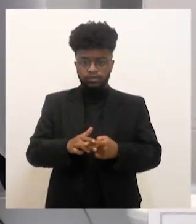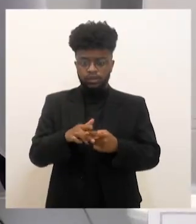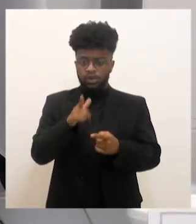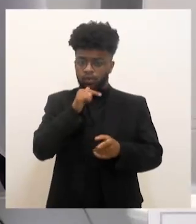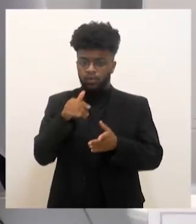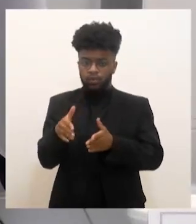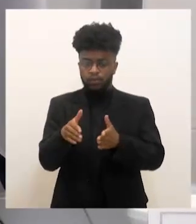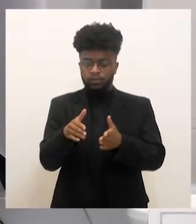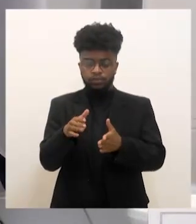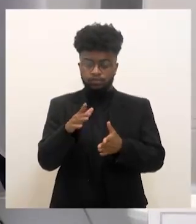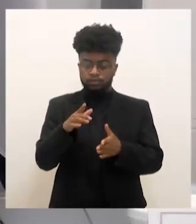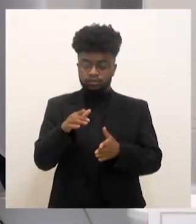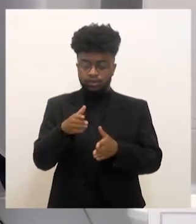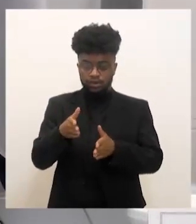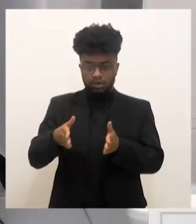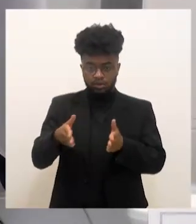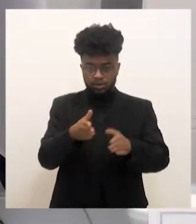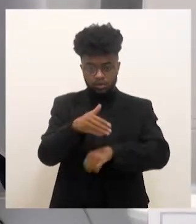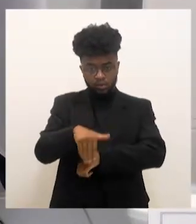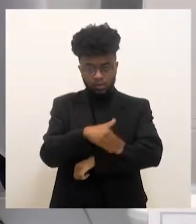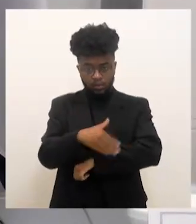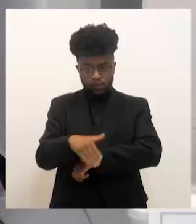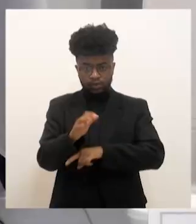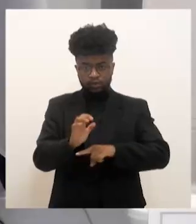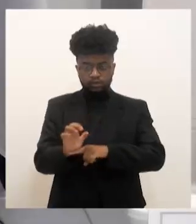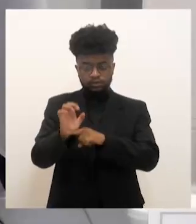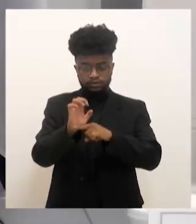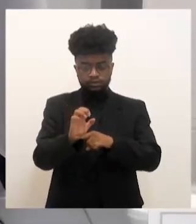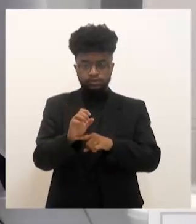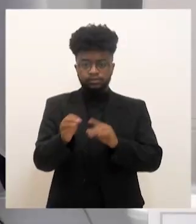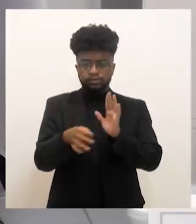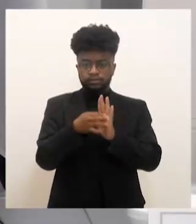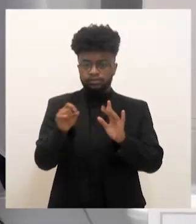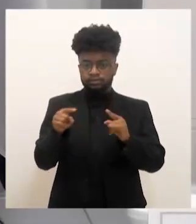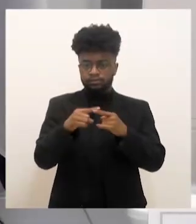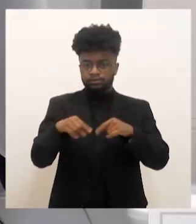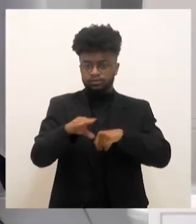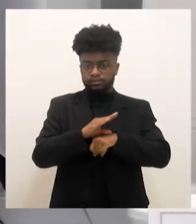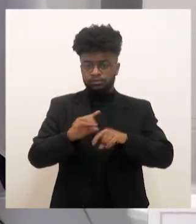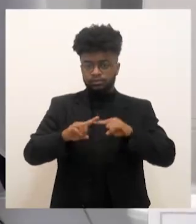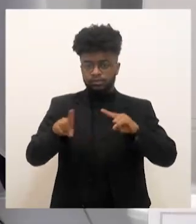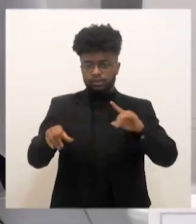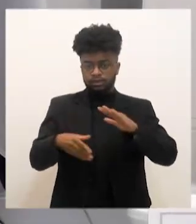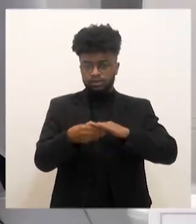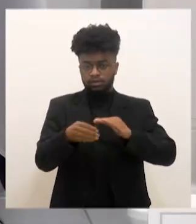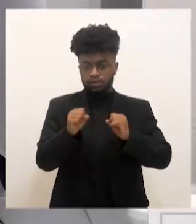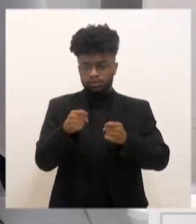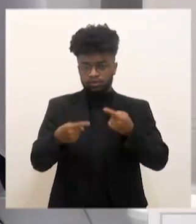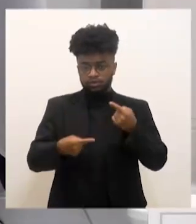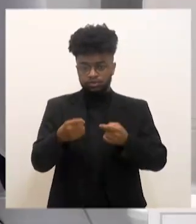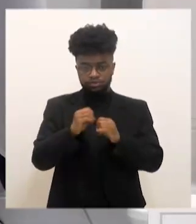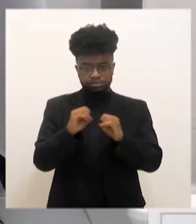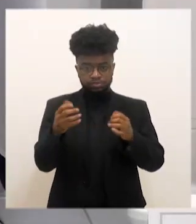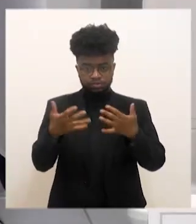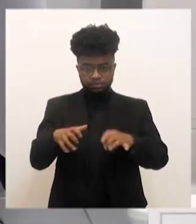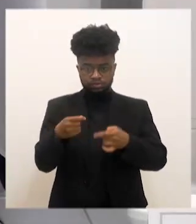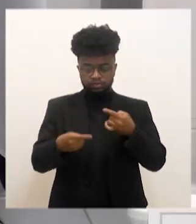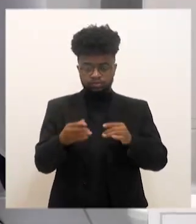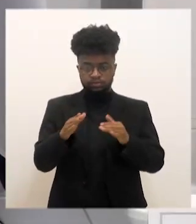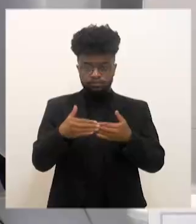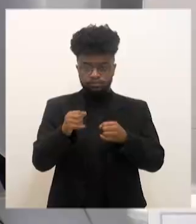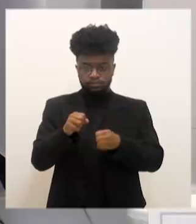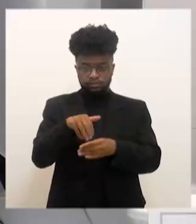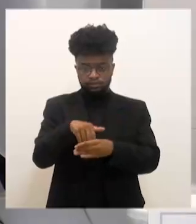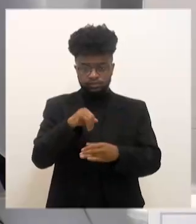estaduais sob regime de concessão no âmbito do Estado do Rio de Janeiro. Parecer pela constitucionalidade com emendas. Em discussão. Não havendo quem queira discutir, encerrada a discussão